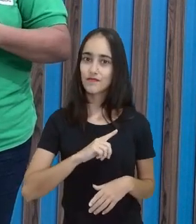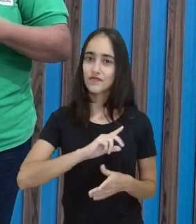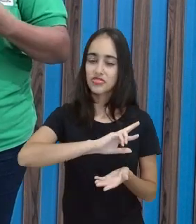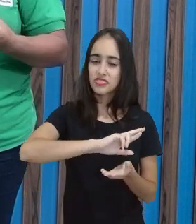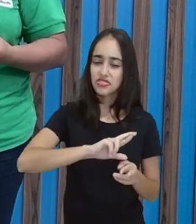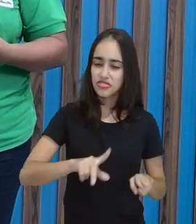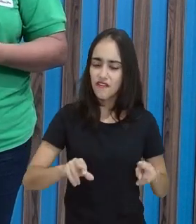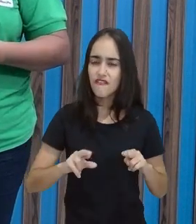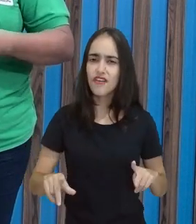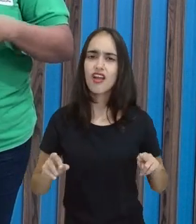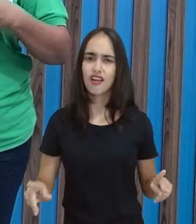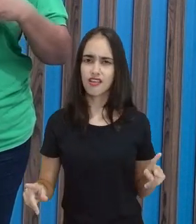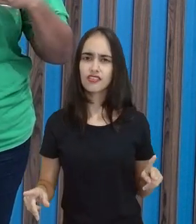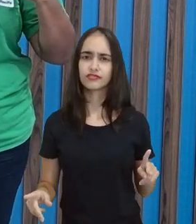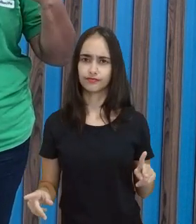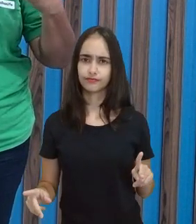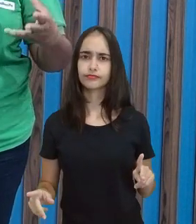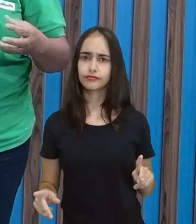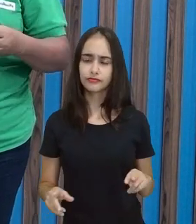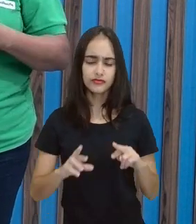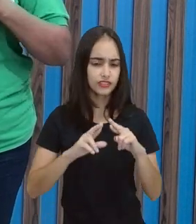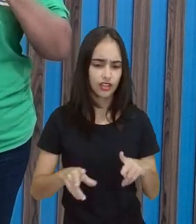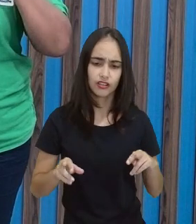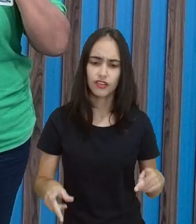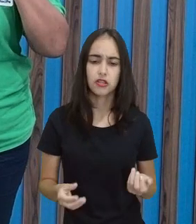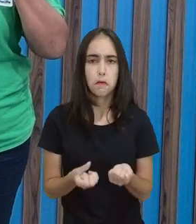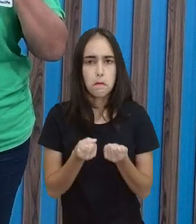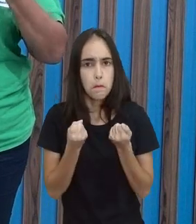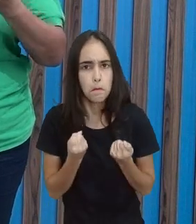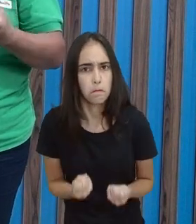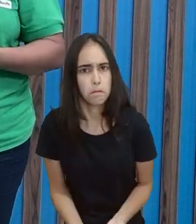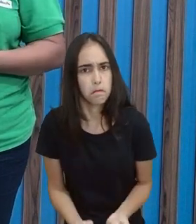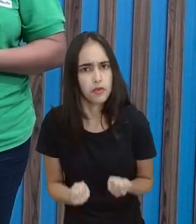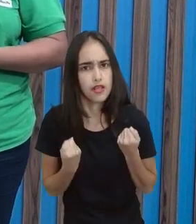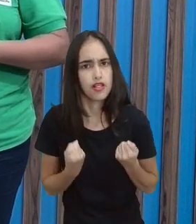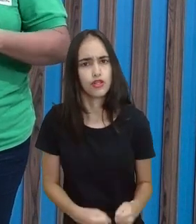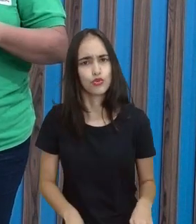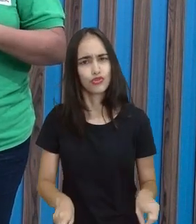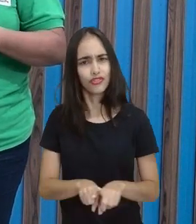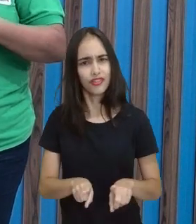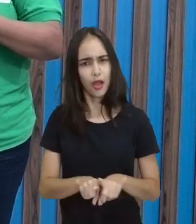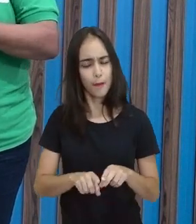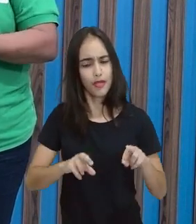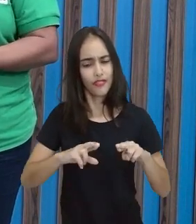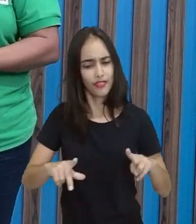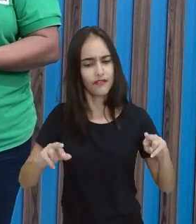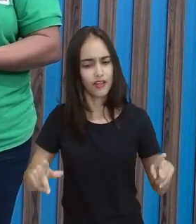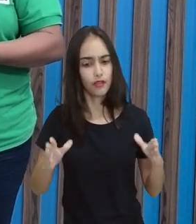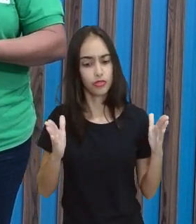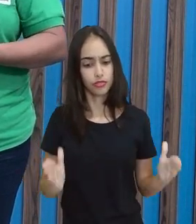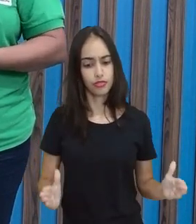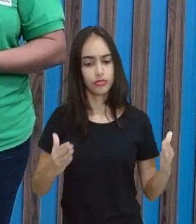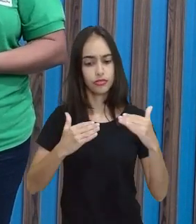eles são diferentes em pesos, eles são diferentes na densidade, eles são